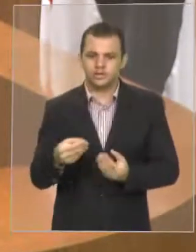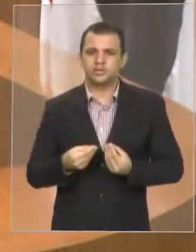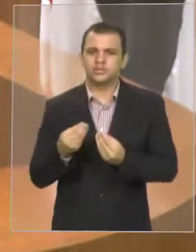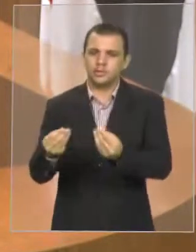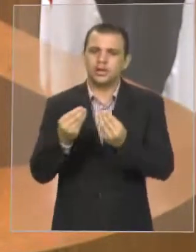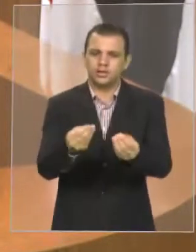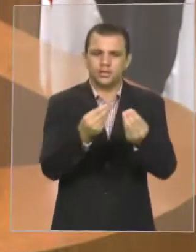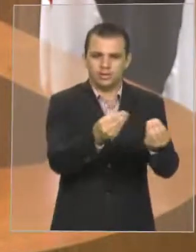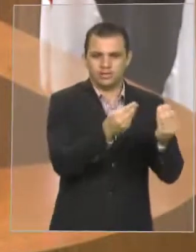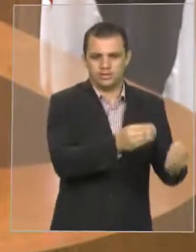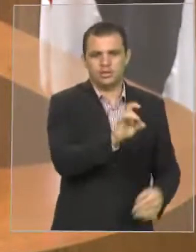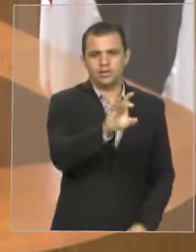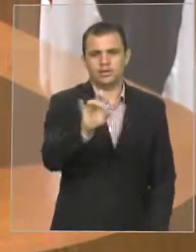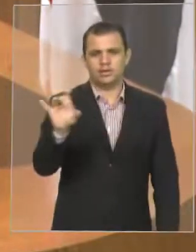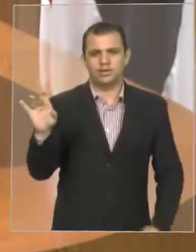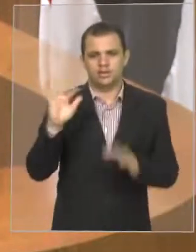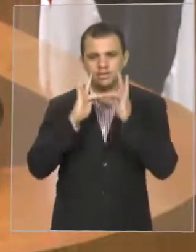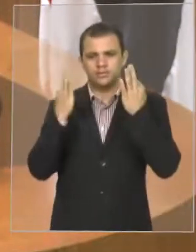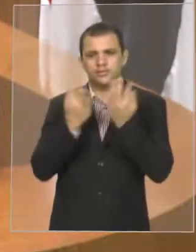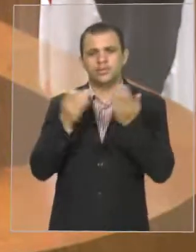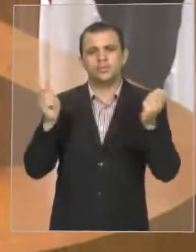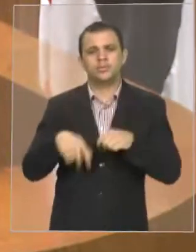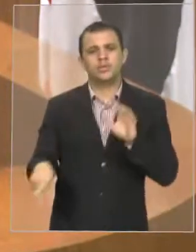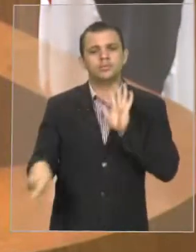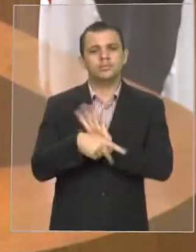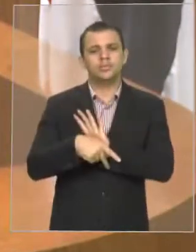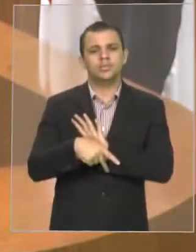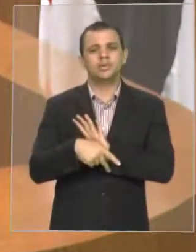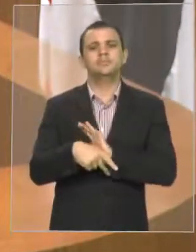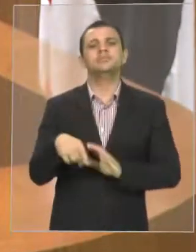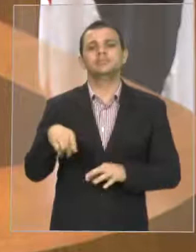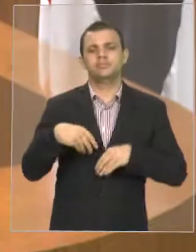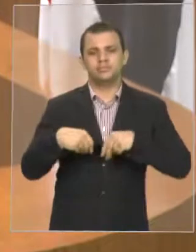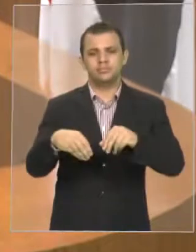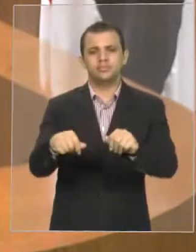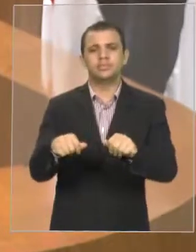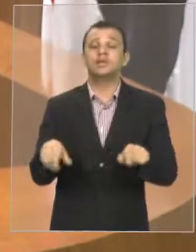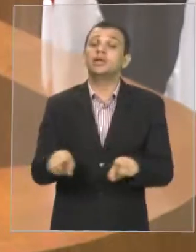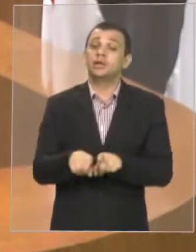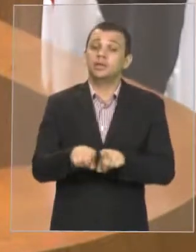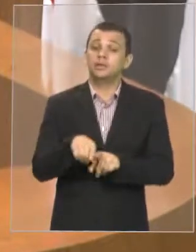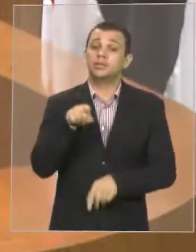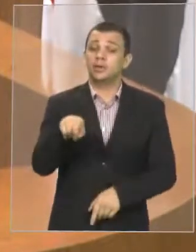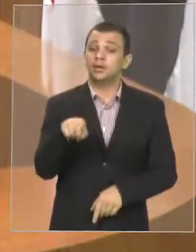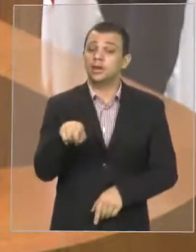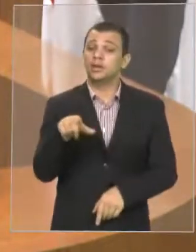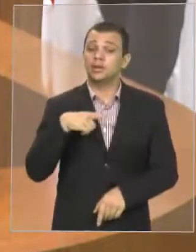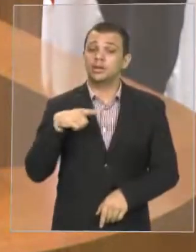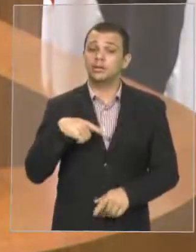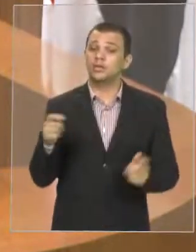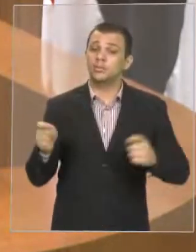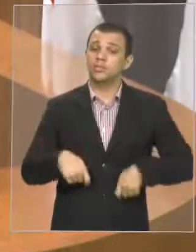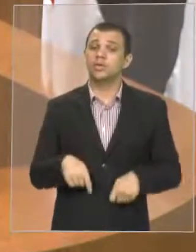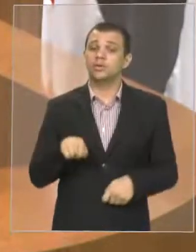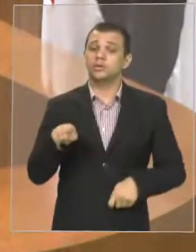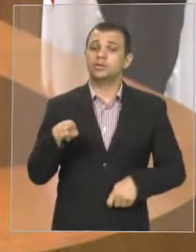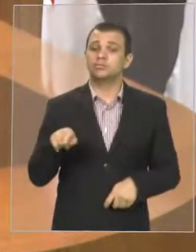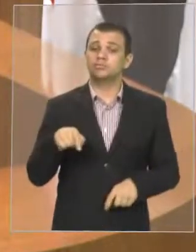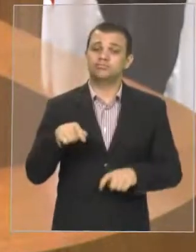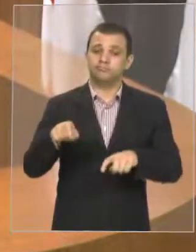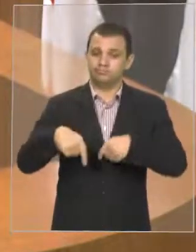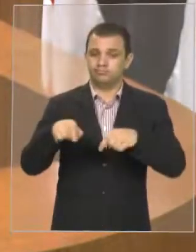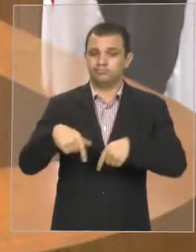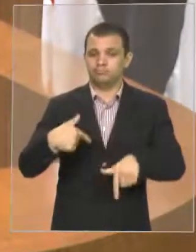devidamente, para que, de fato, possam ter a propriedade da terra e ali ter as condições de desenvolverem suas